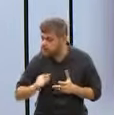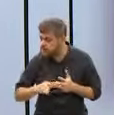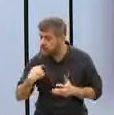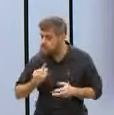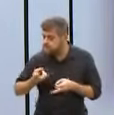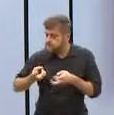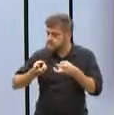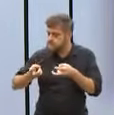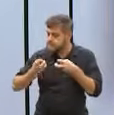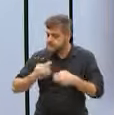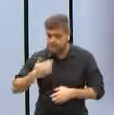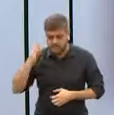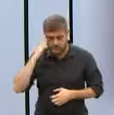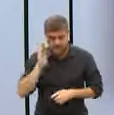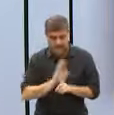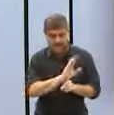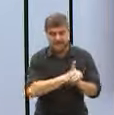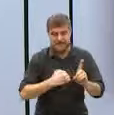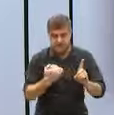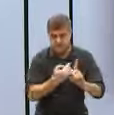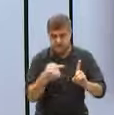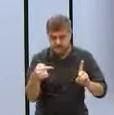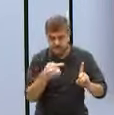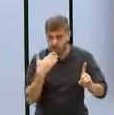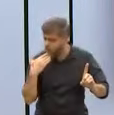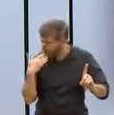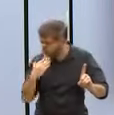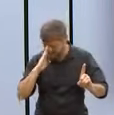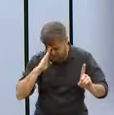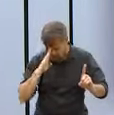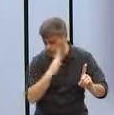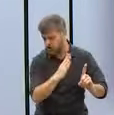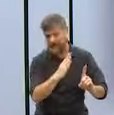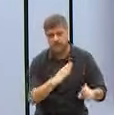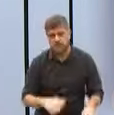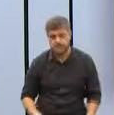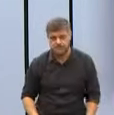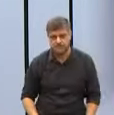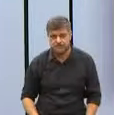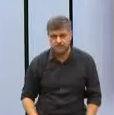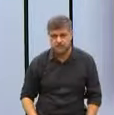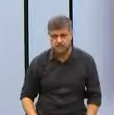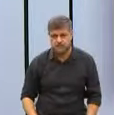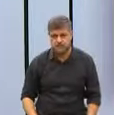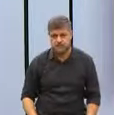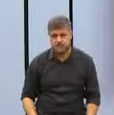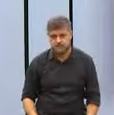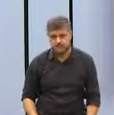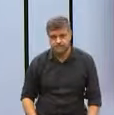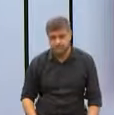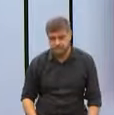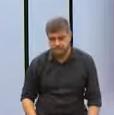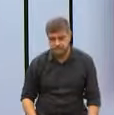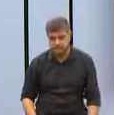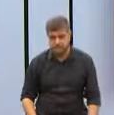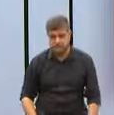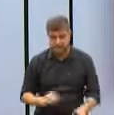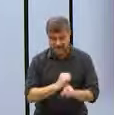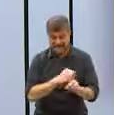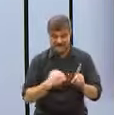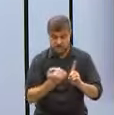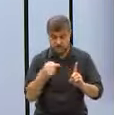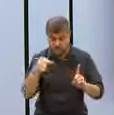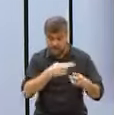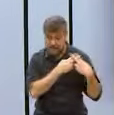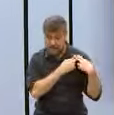identifica, remete para assistência social, quando não pede diretamente para a entidade, às vezes isso é possível, mas remete para assistência falando, olha,